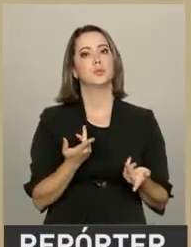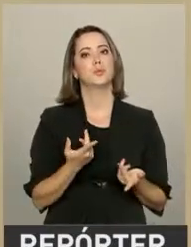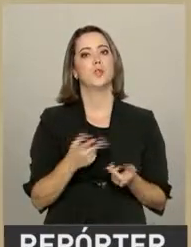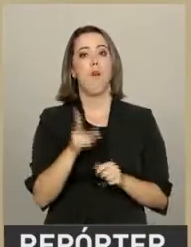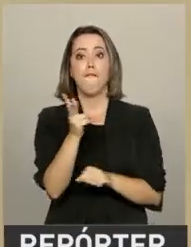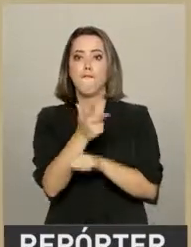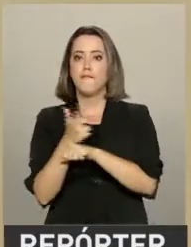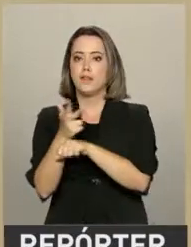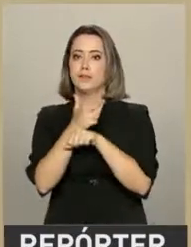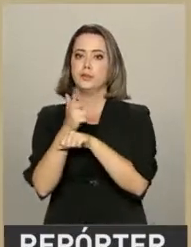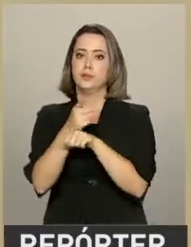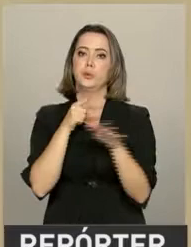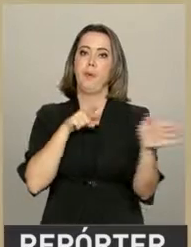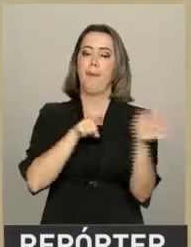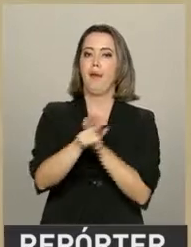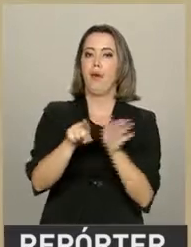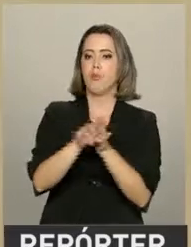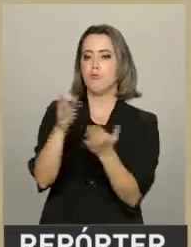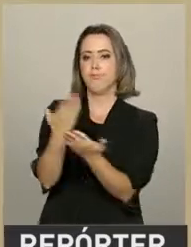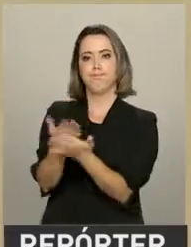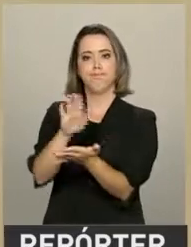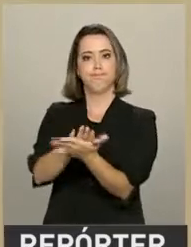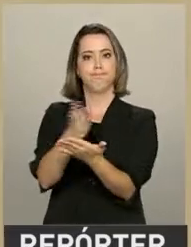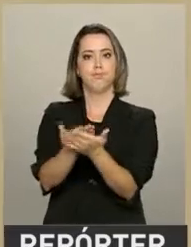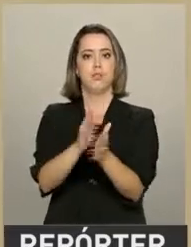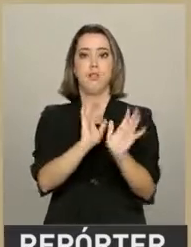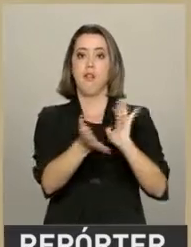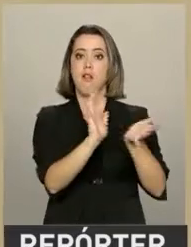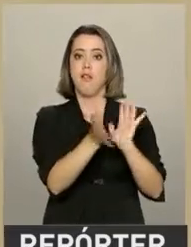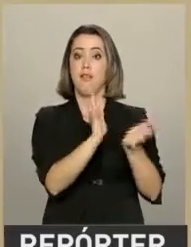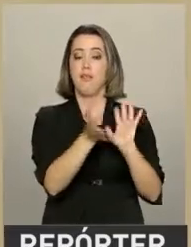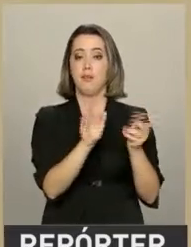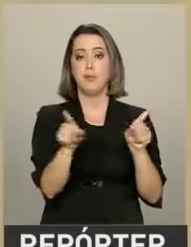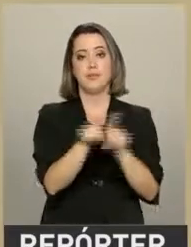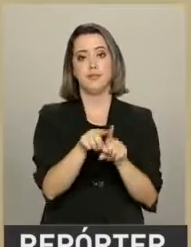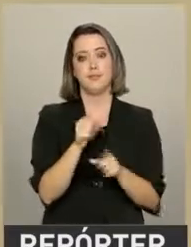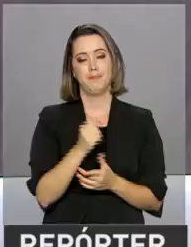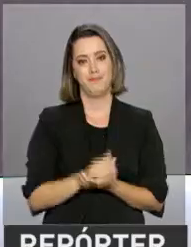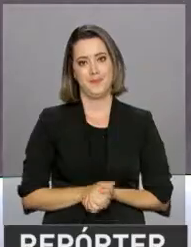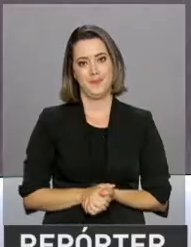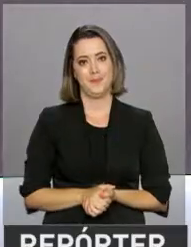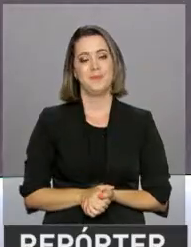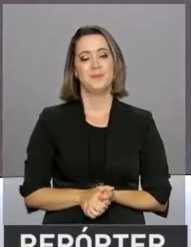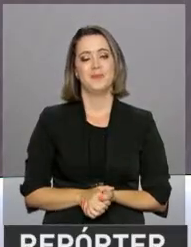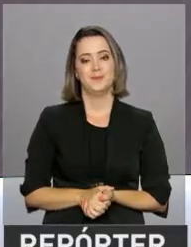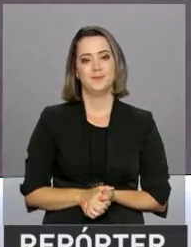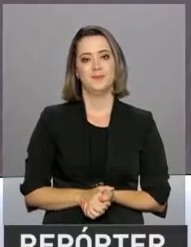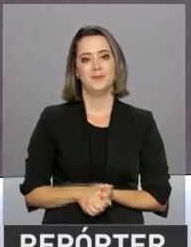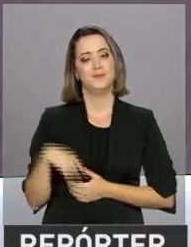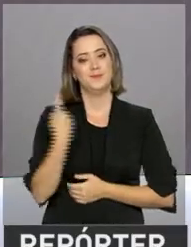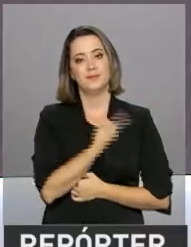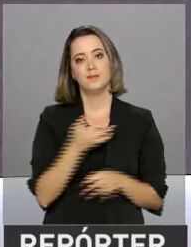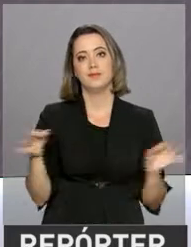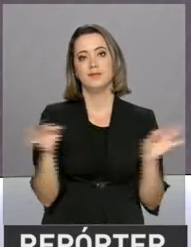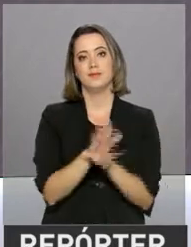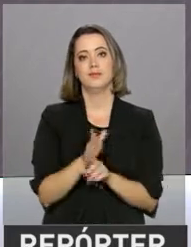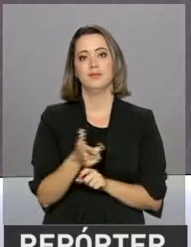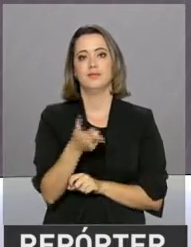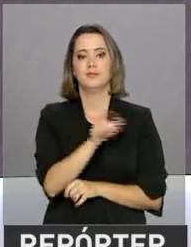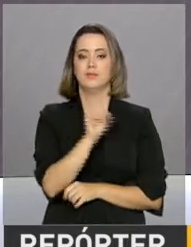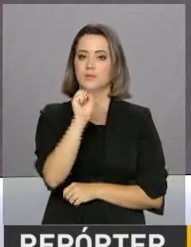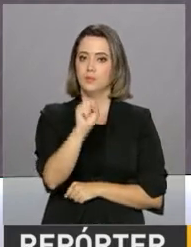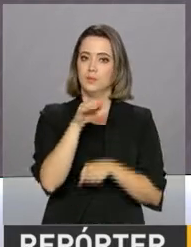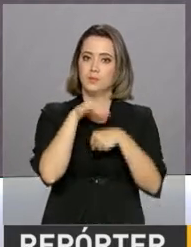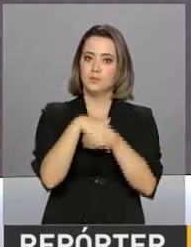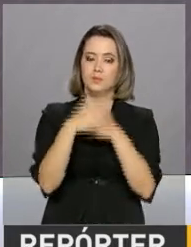vídeo contendo questões produzidas na linguagem brasileira de sinais em vídeo libras nós ficamos por aqui voltamos